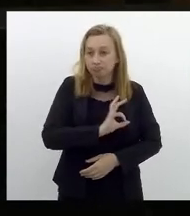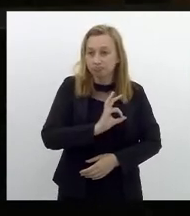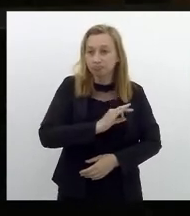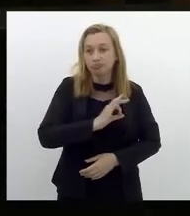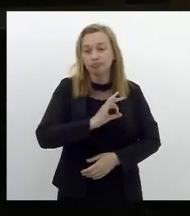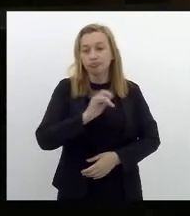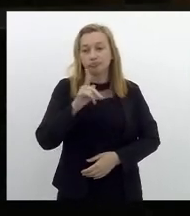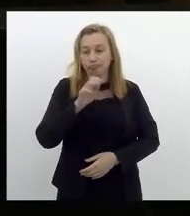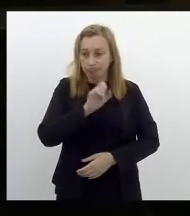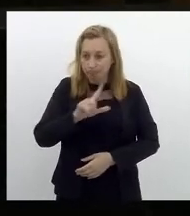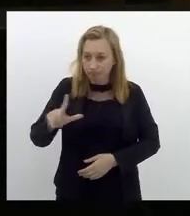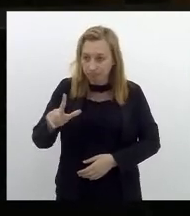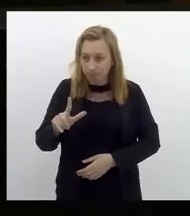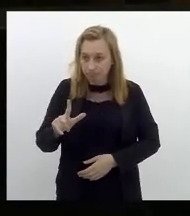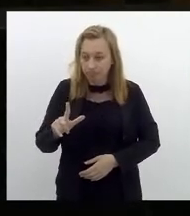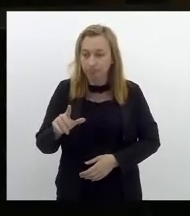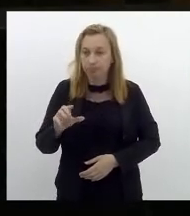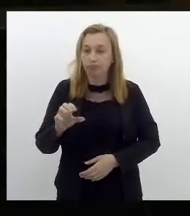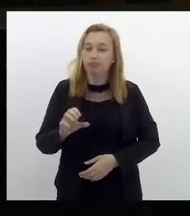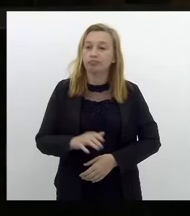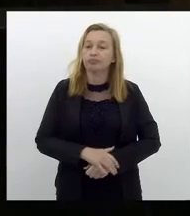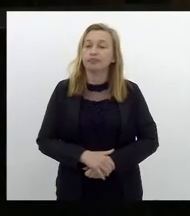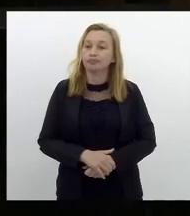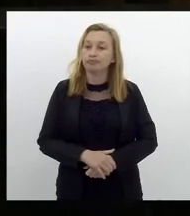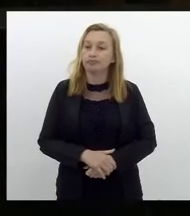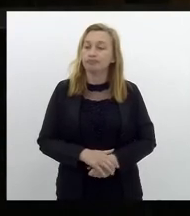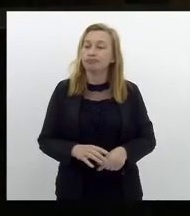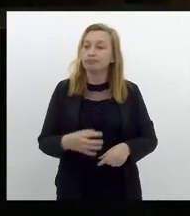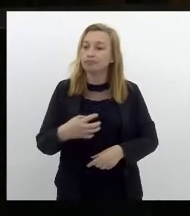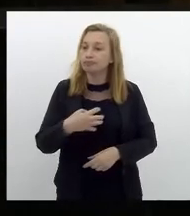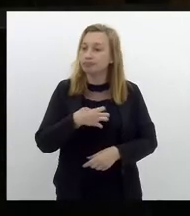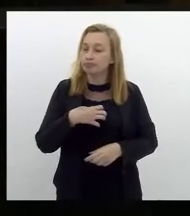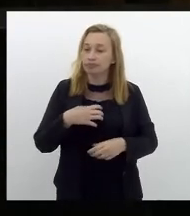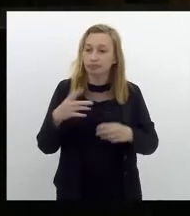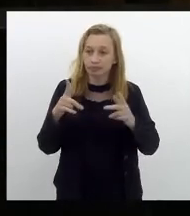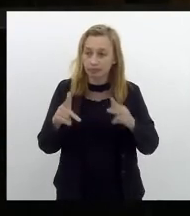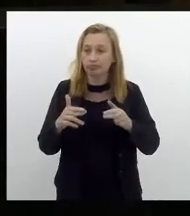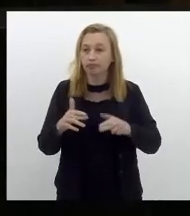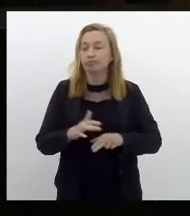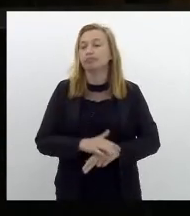e policial penal. E aí, nesse sentido,